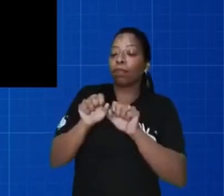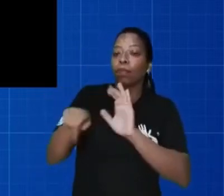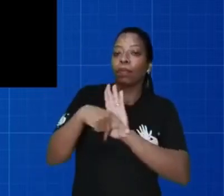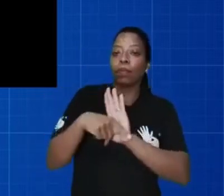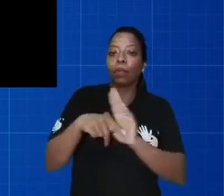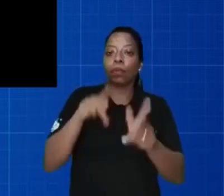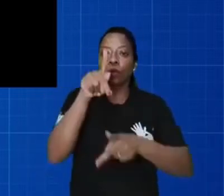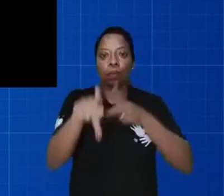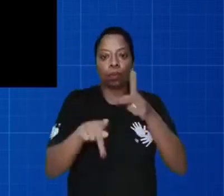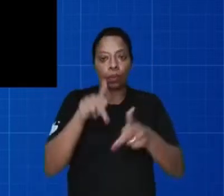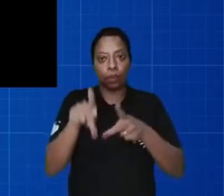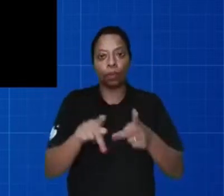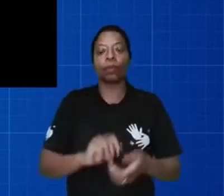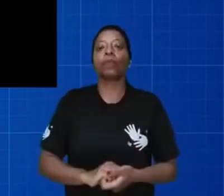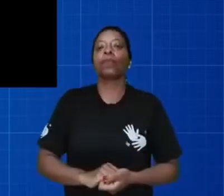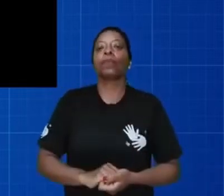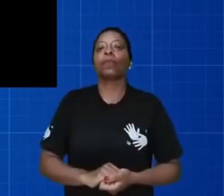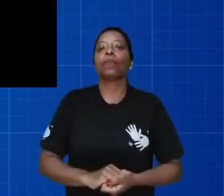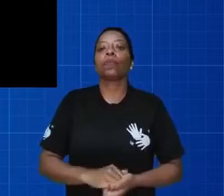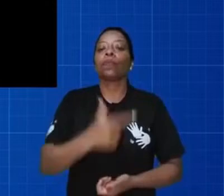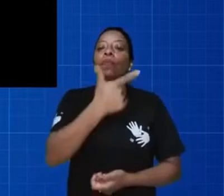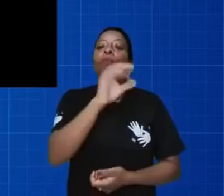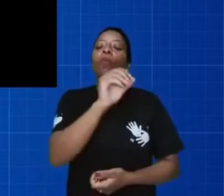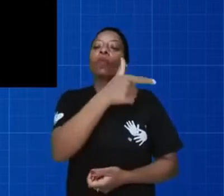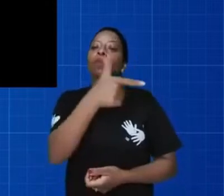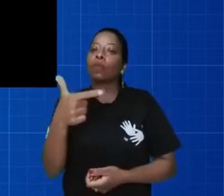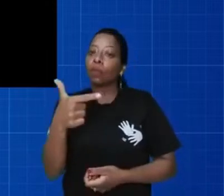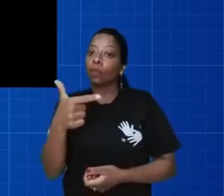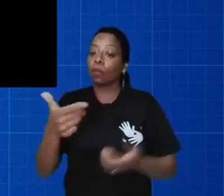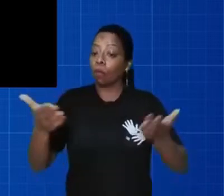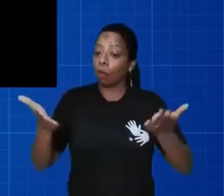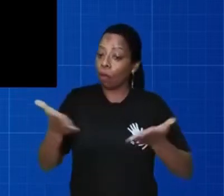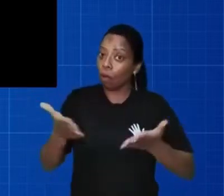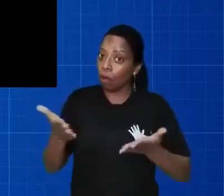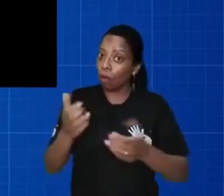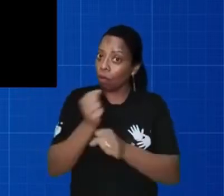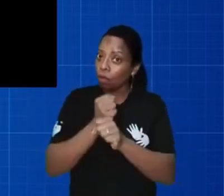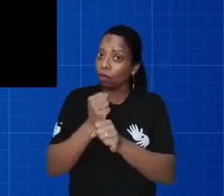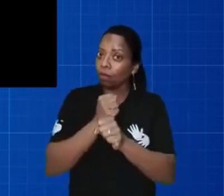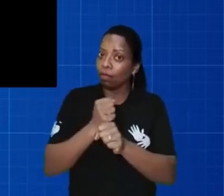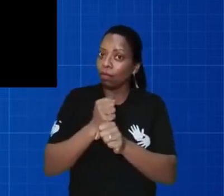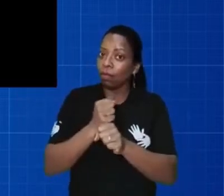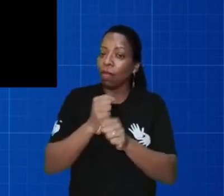em 2022, né, nesse ano, a gente começa a perceber, então, o aumento dos casos nos continentes, e aí